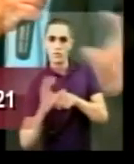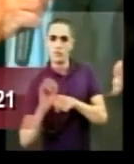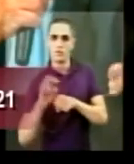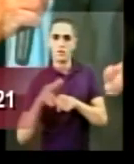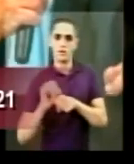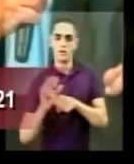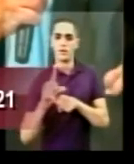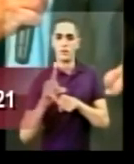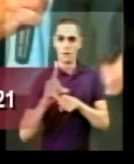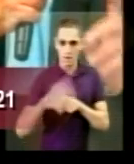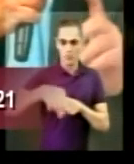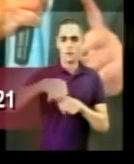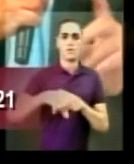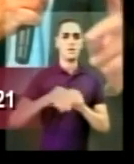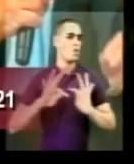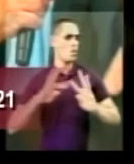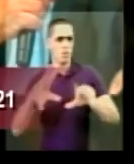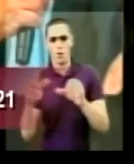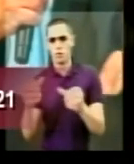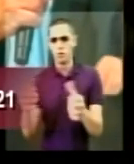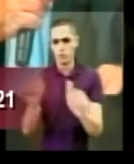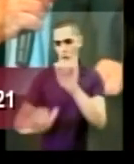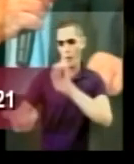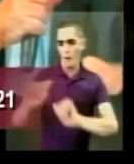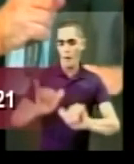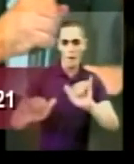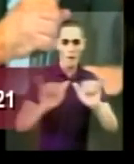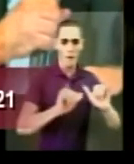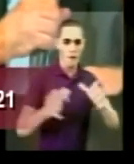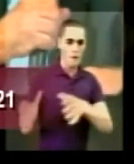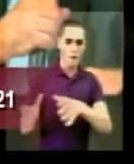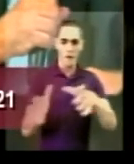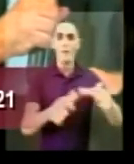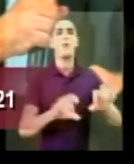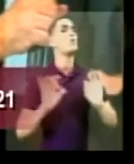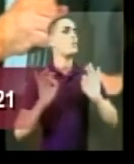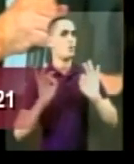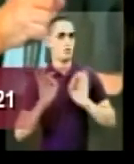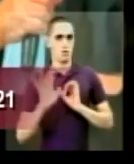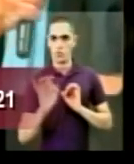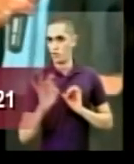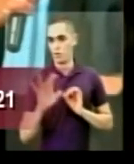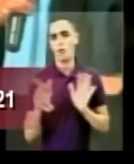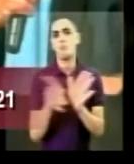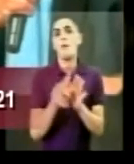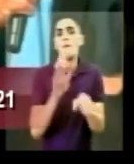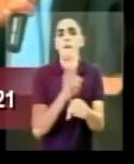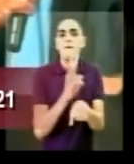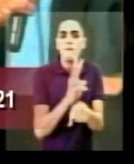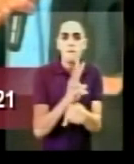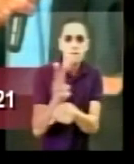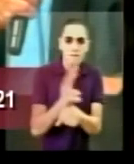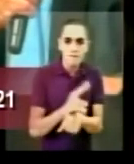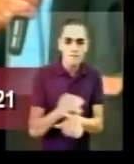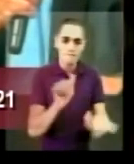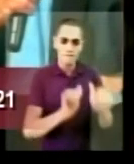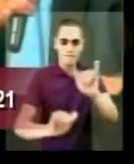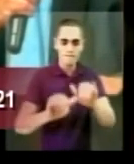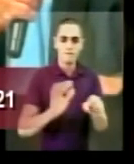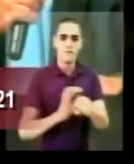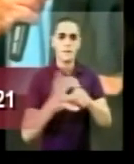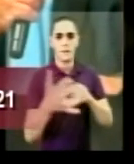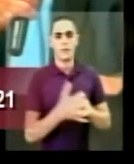são todos os laboratórios, só os que fazem Covid-19. Serviço diagnósticos de